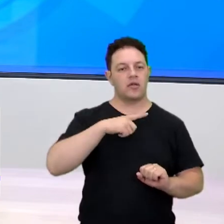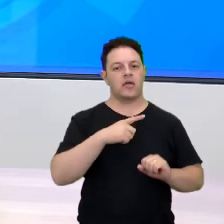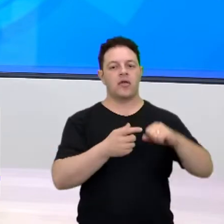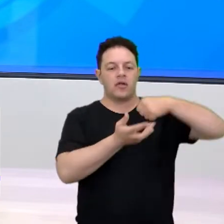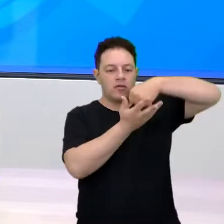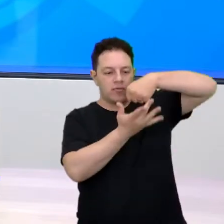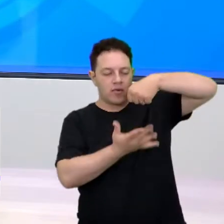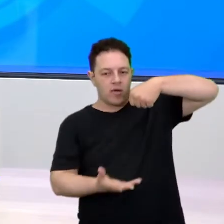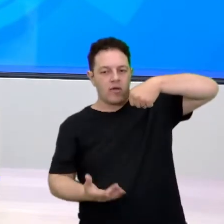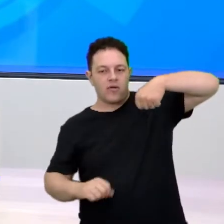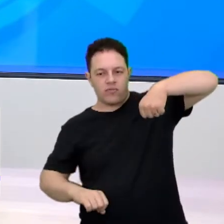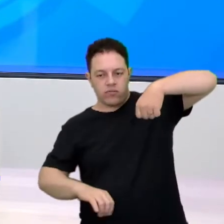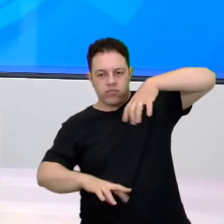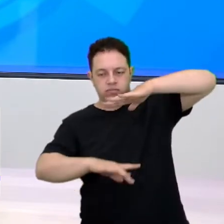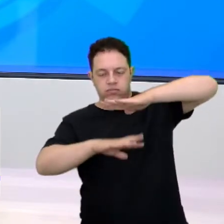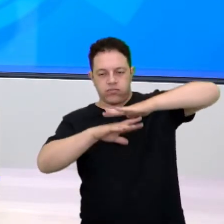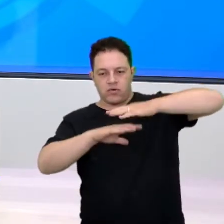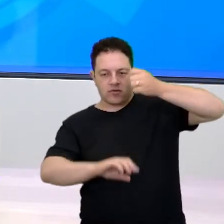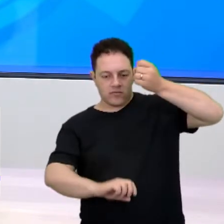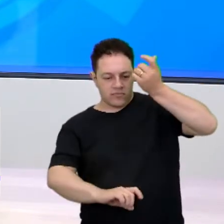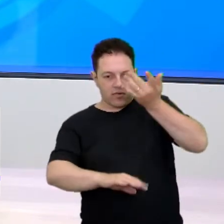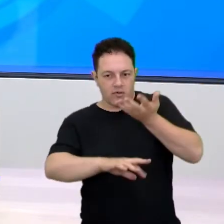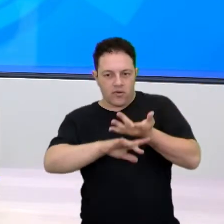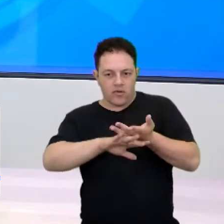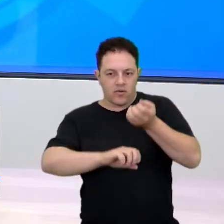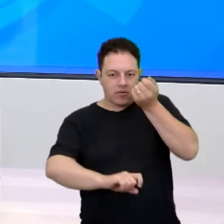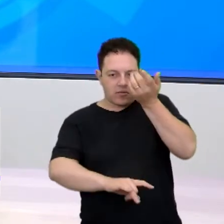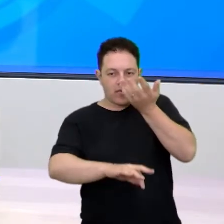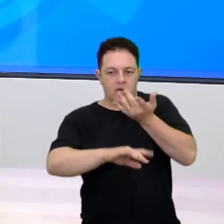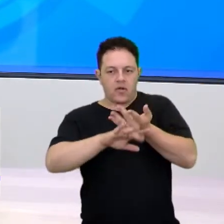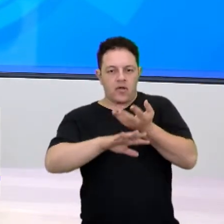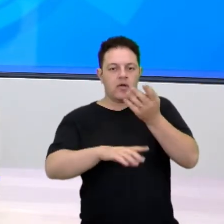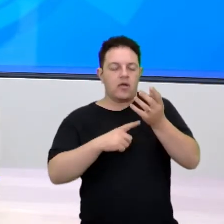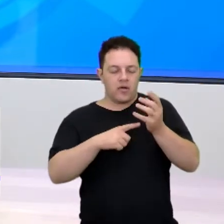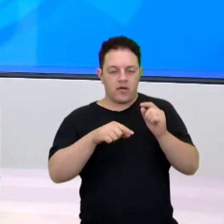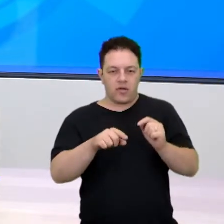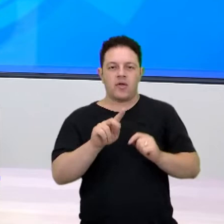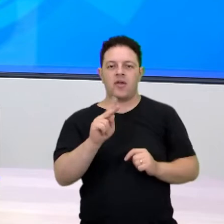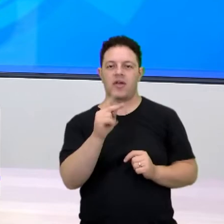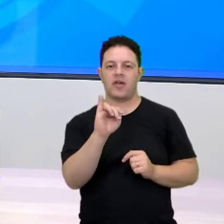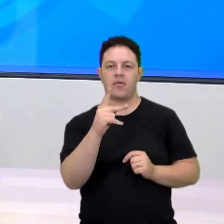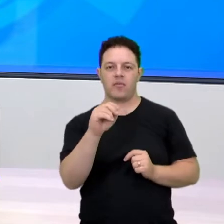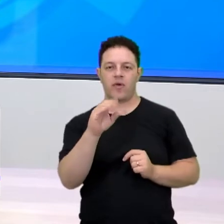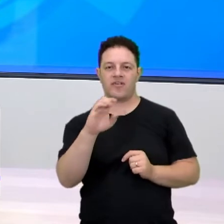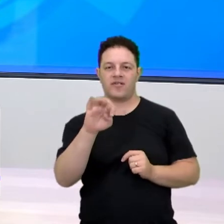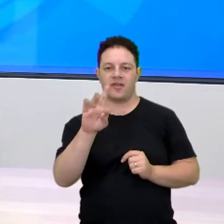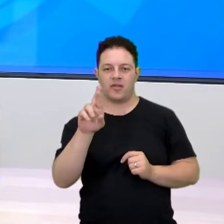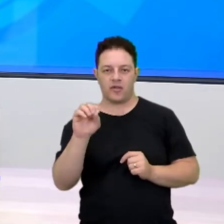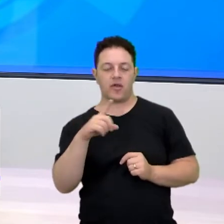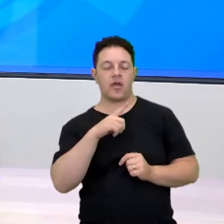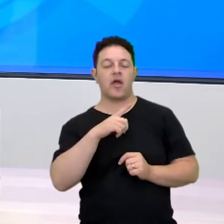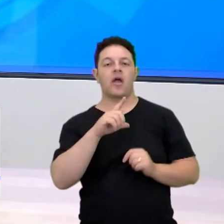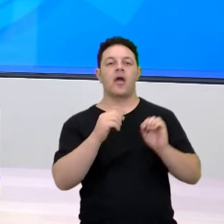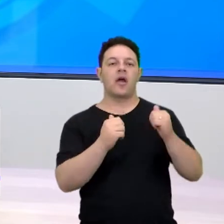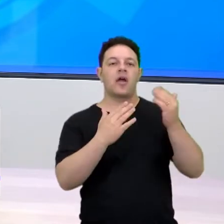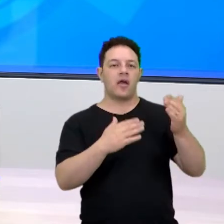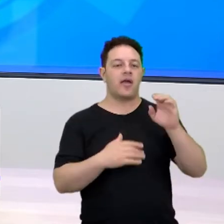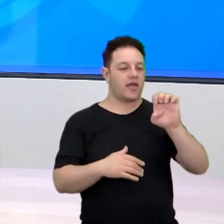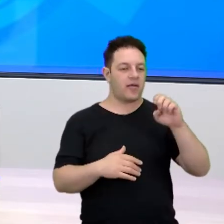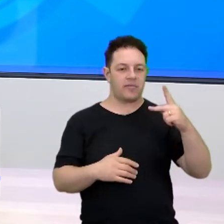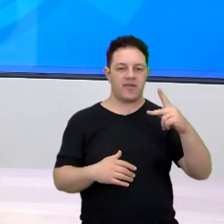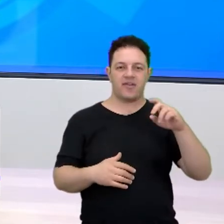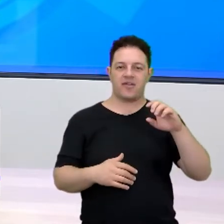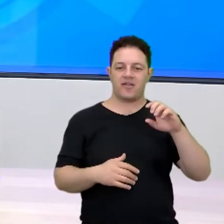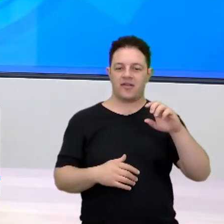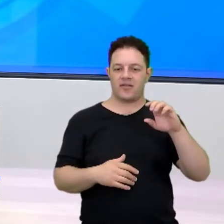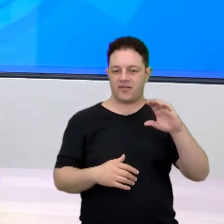placas tectônicas, né? Então o processo lá de encontro é no hipocentro, né? E o epicentro, que muitas vezes e